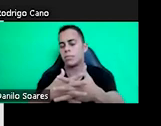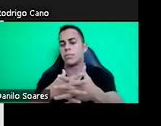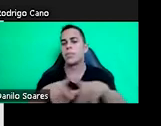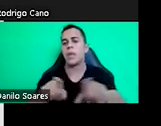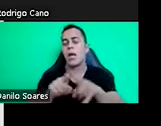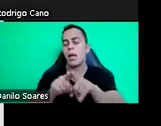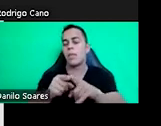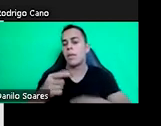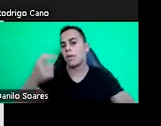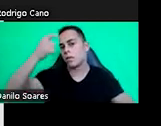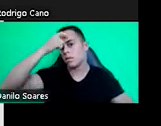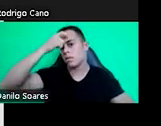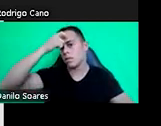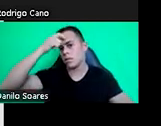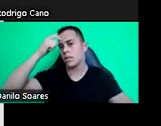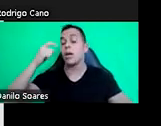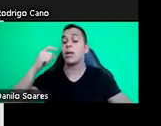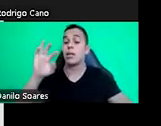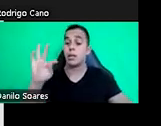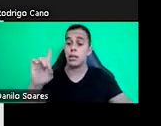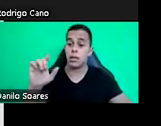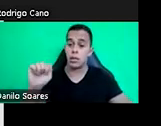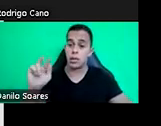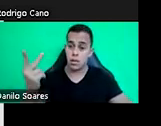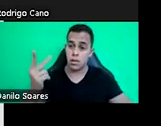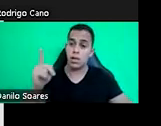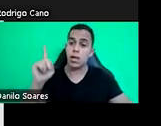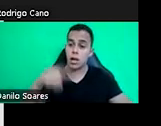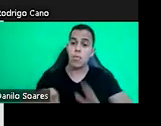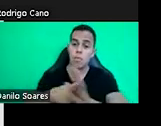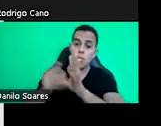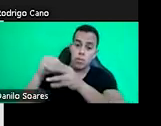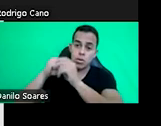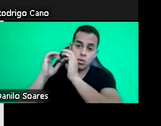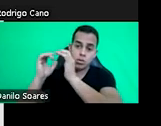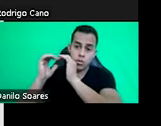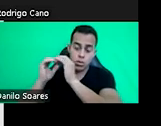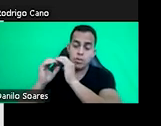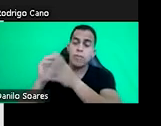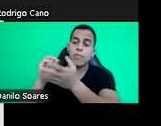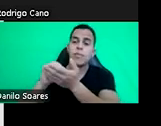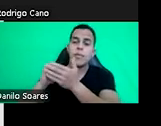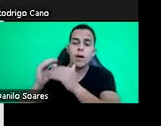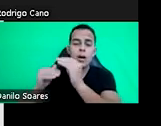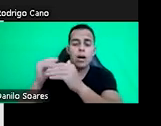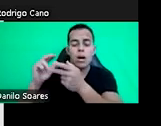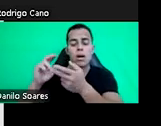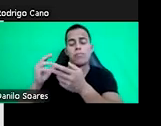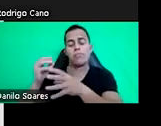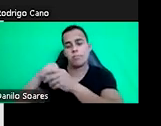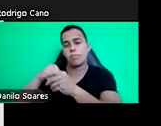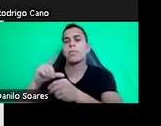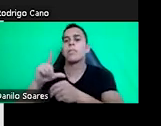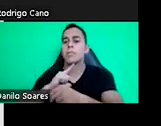Então, o TDAH é um transtorno de origem neurodesenvolvimental e que tem uma sobreposição clínica